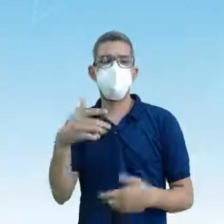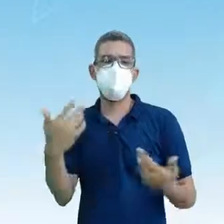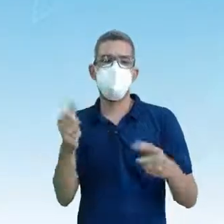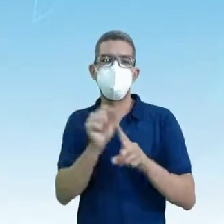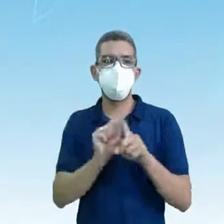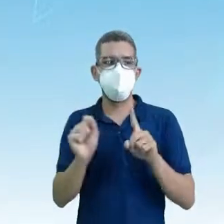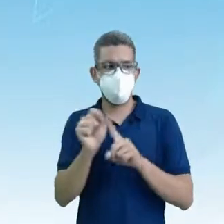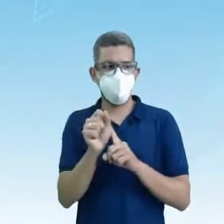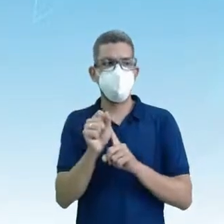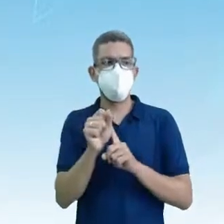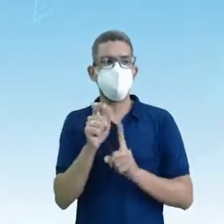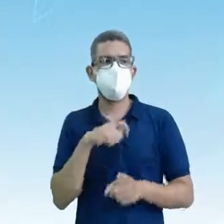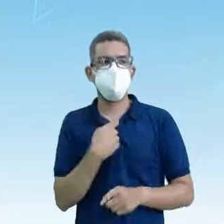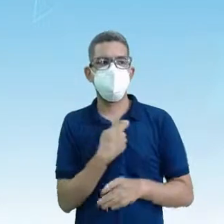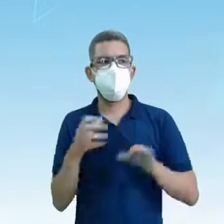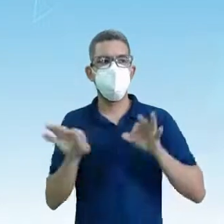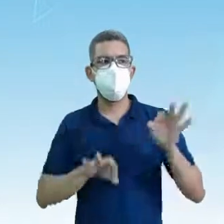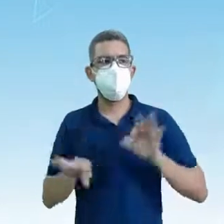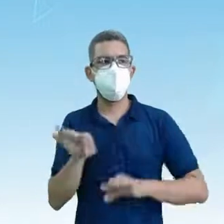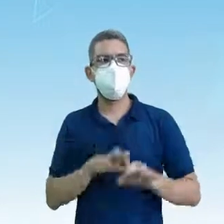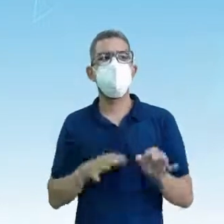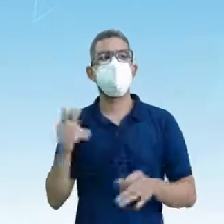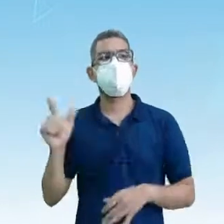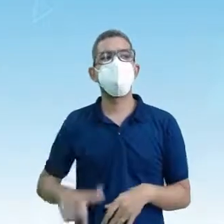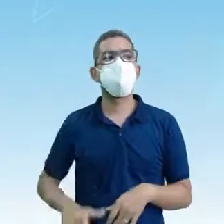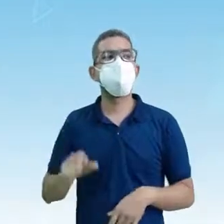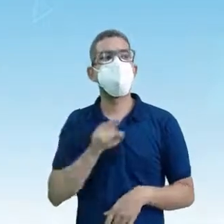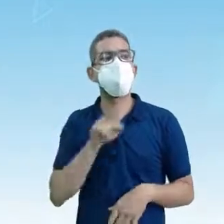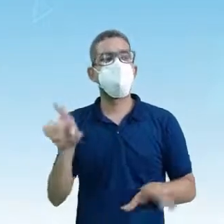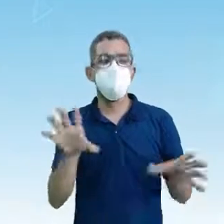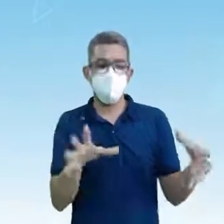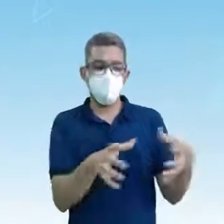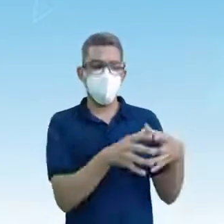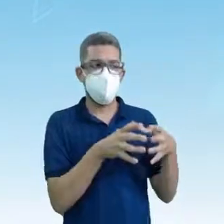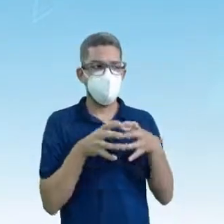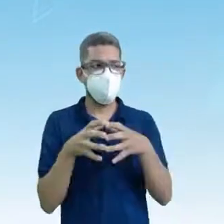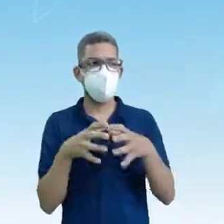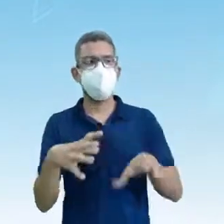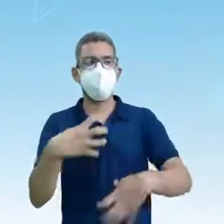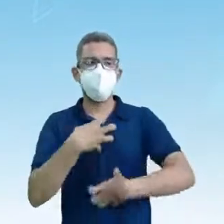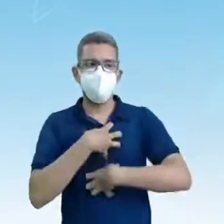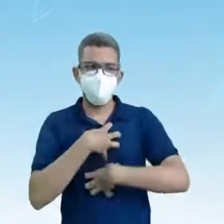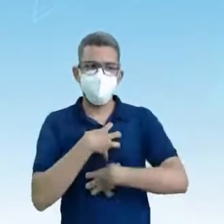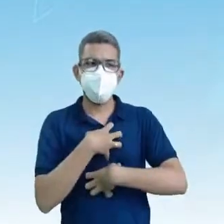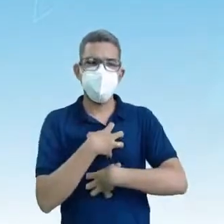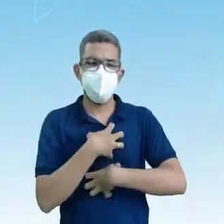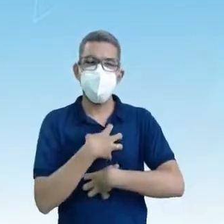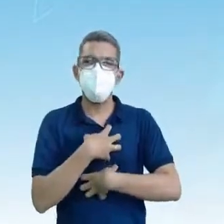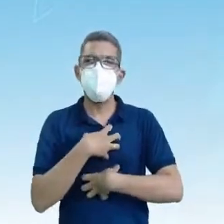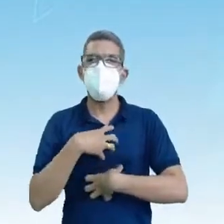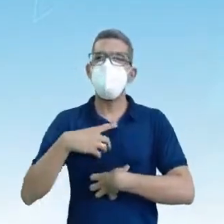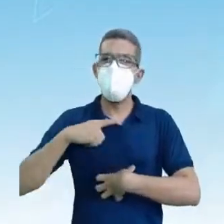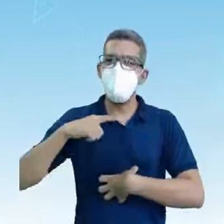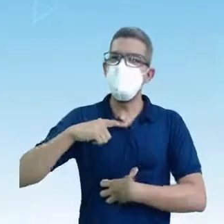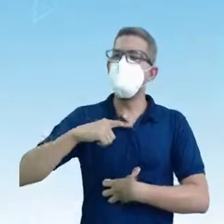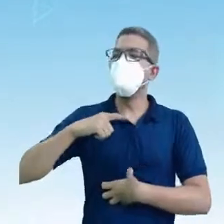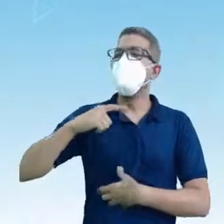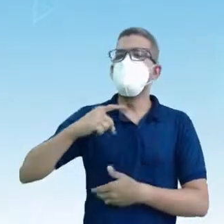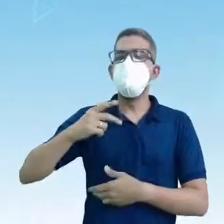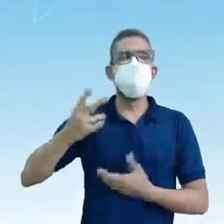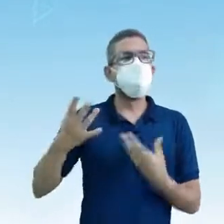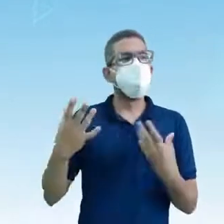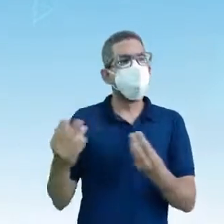civil organizada, inclusive das comunidades afetadas, que muitas vezes